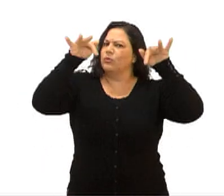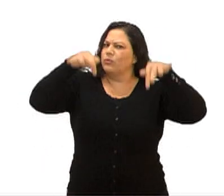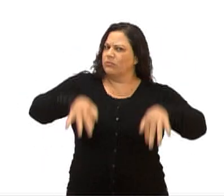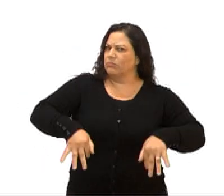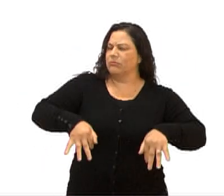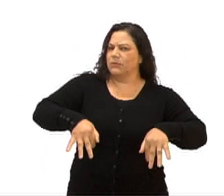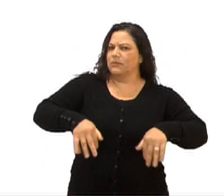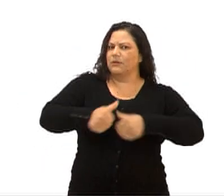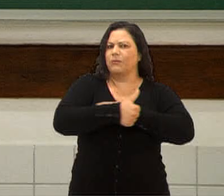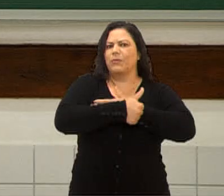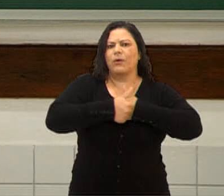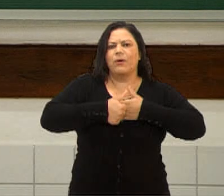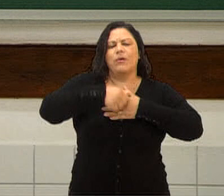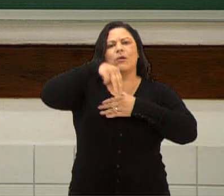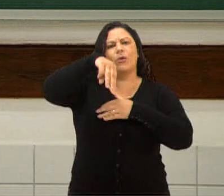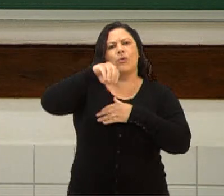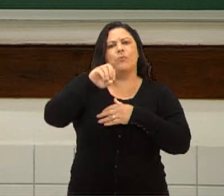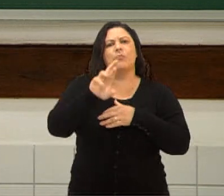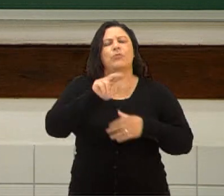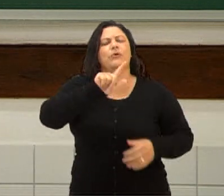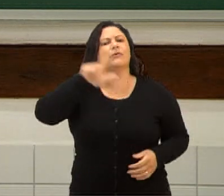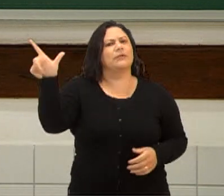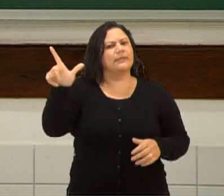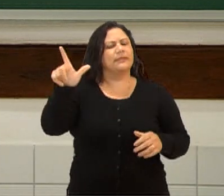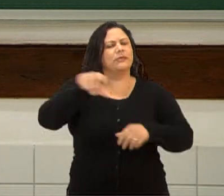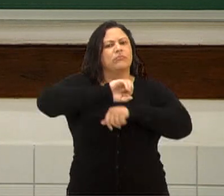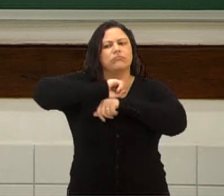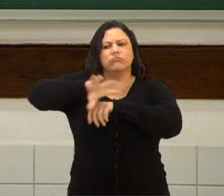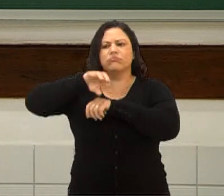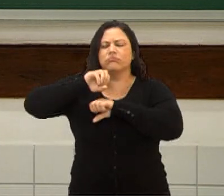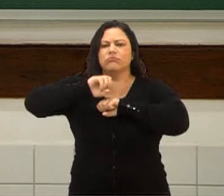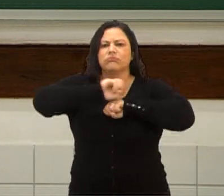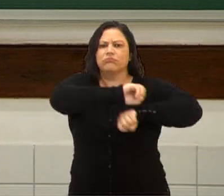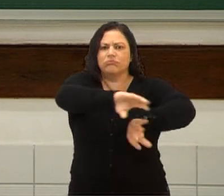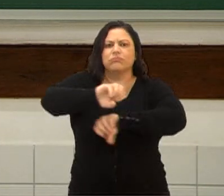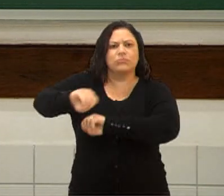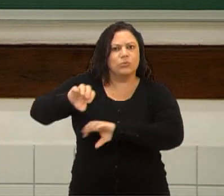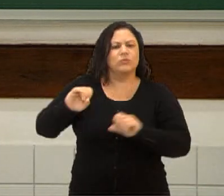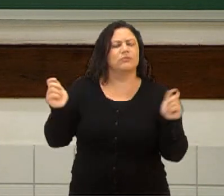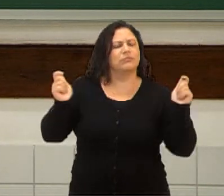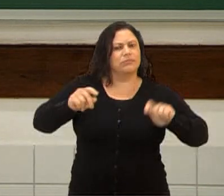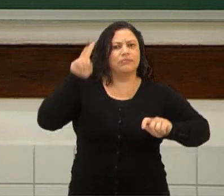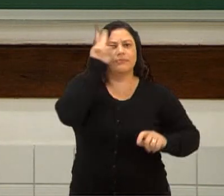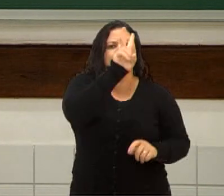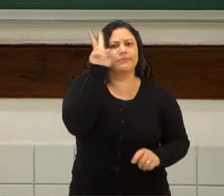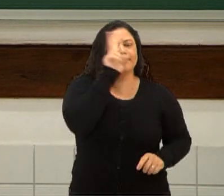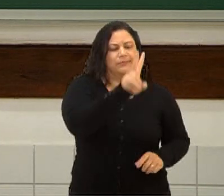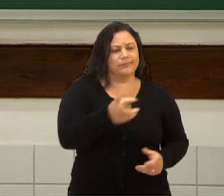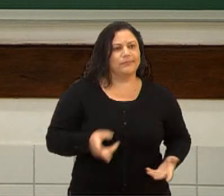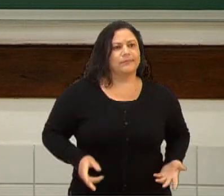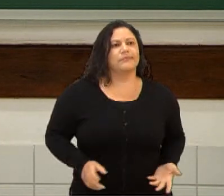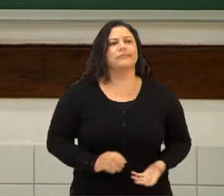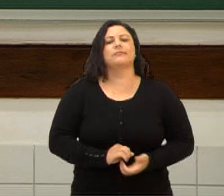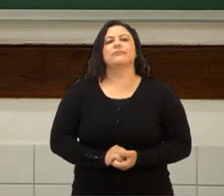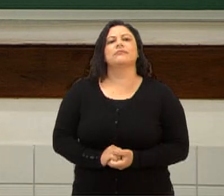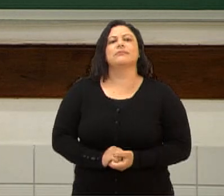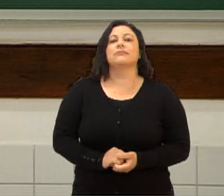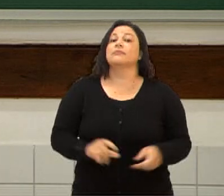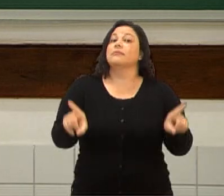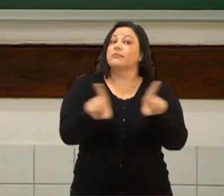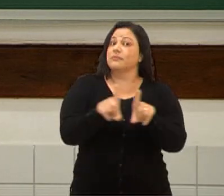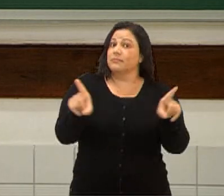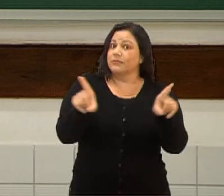moral, né? Ele traz um ensinamento para nós através dessa história. E falamos também sobre